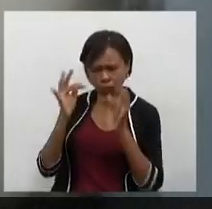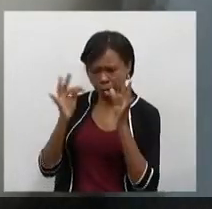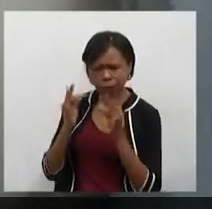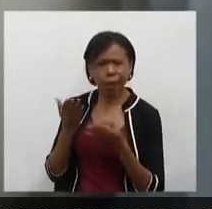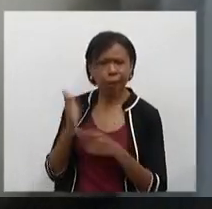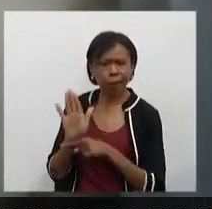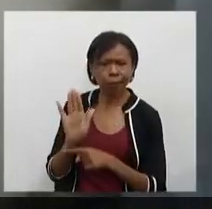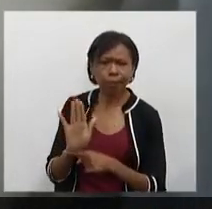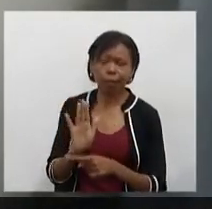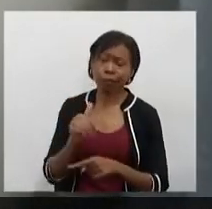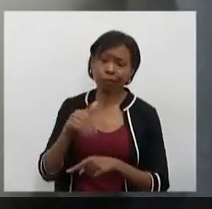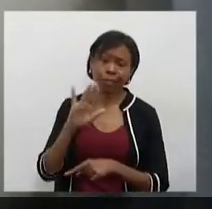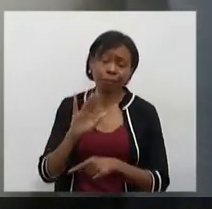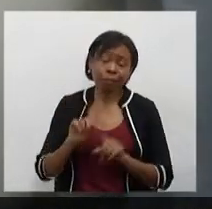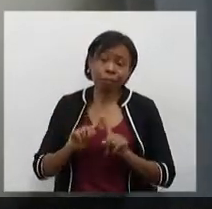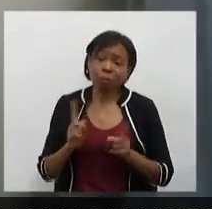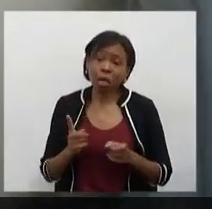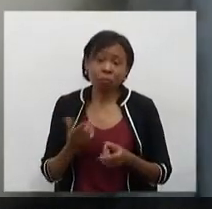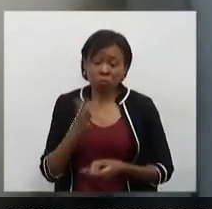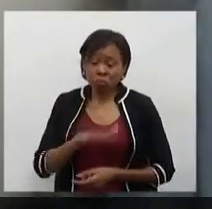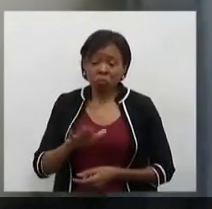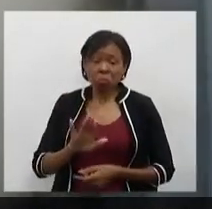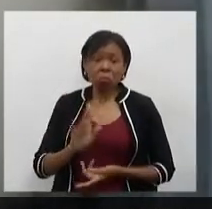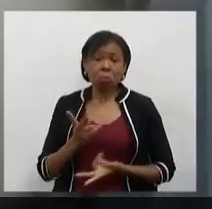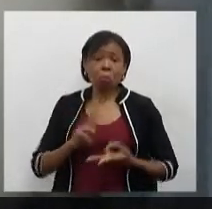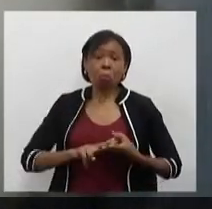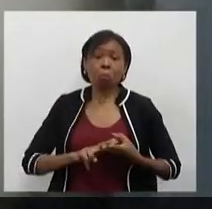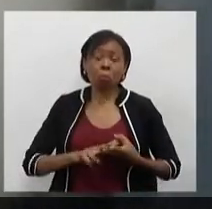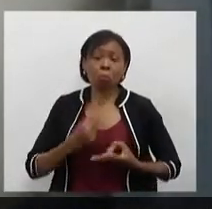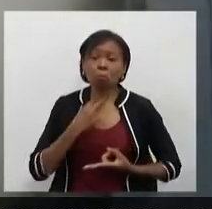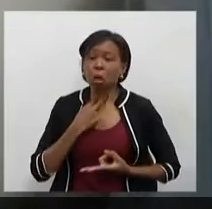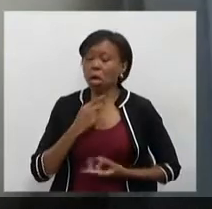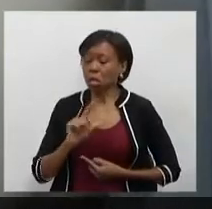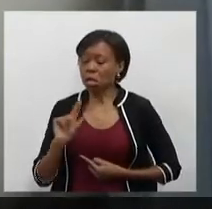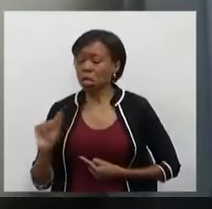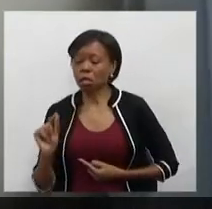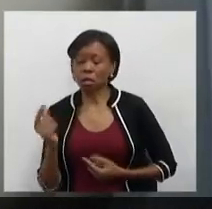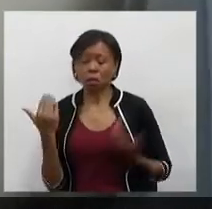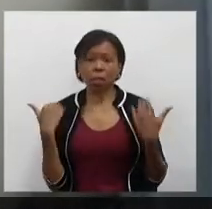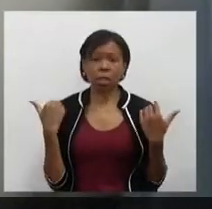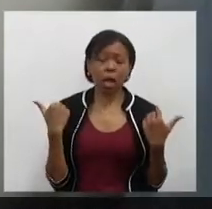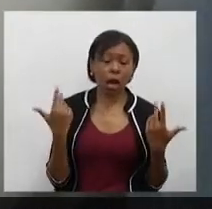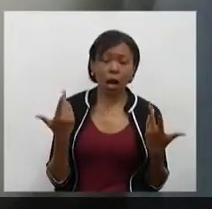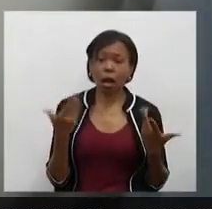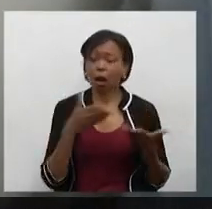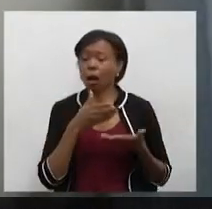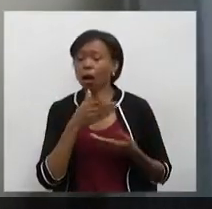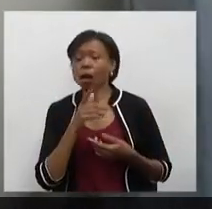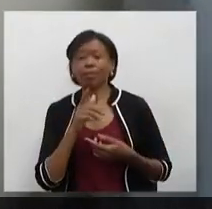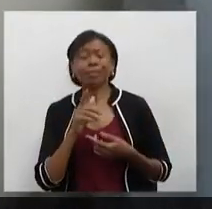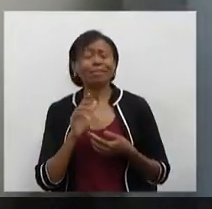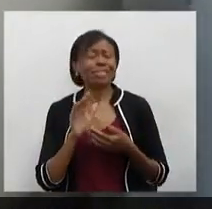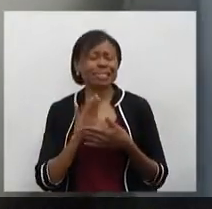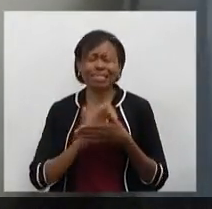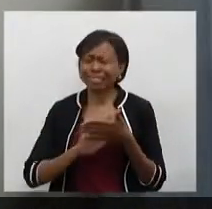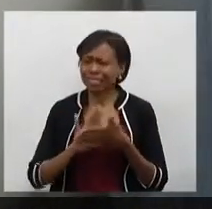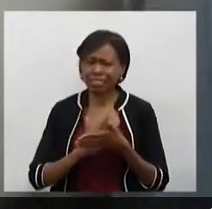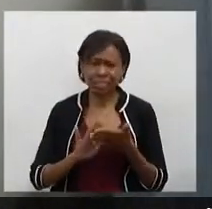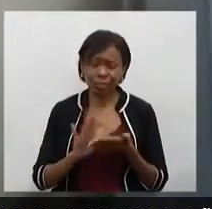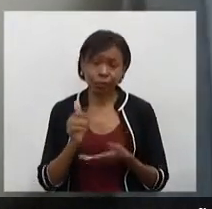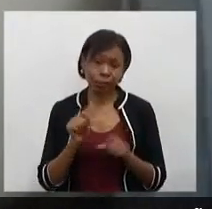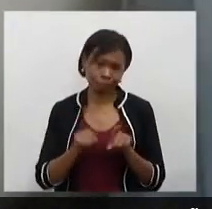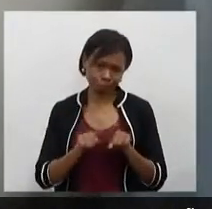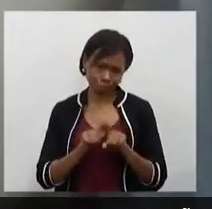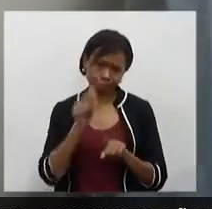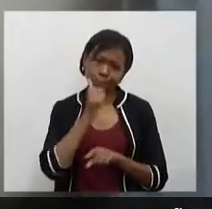então a criança não pode sair, não pode fazer nada, consequentemente o pai e a mãe também estão completamente isolados, porque